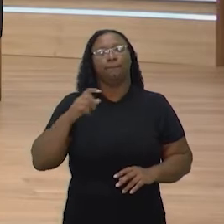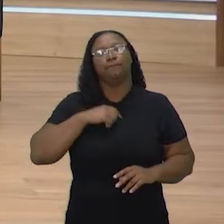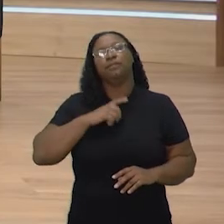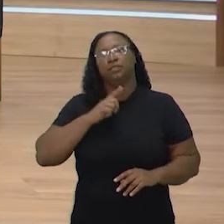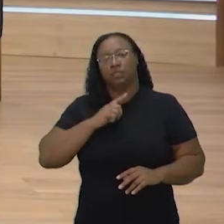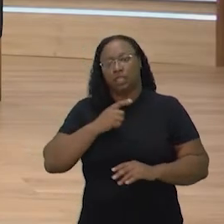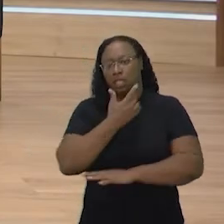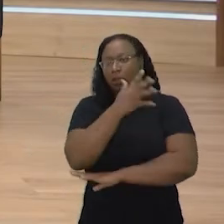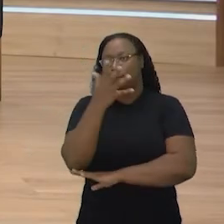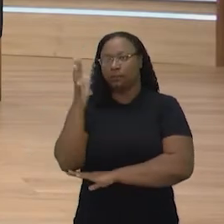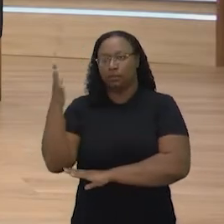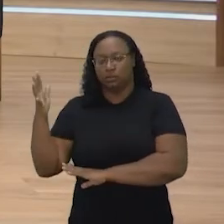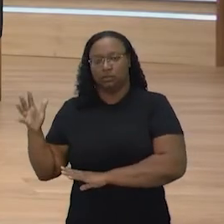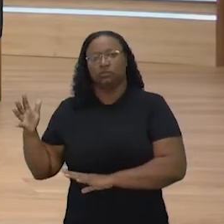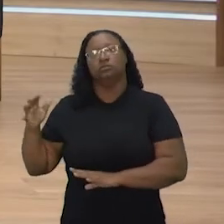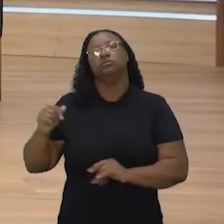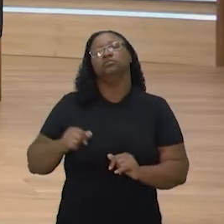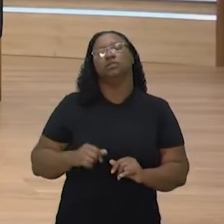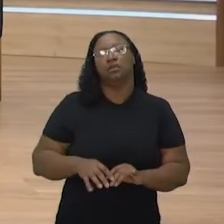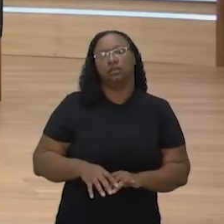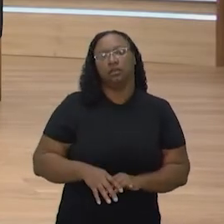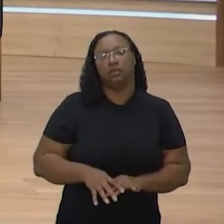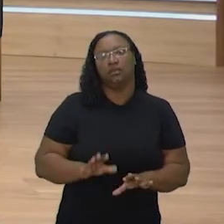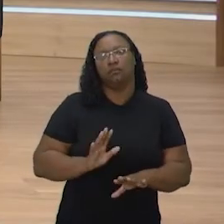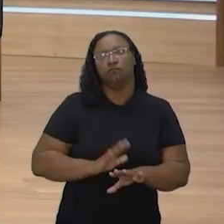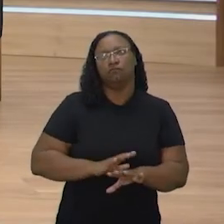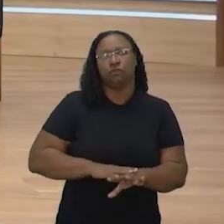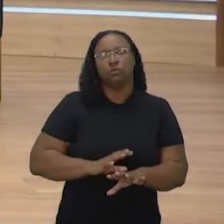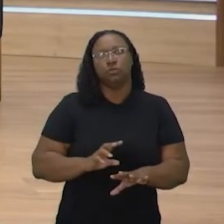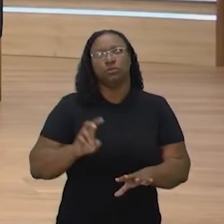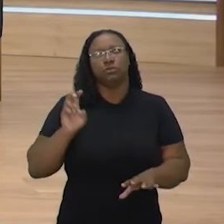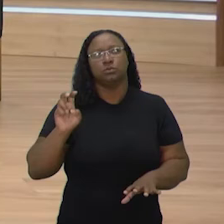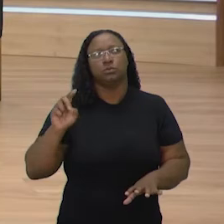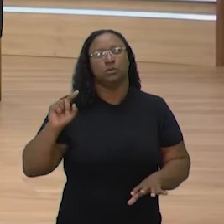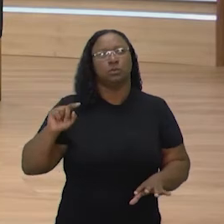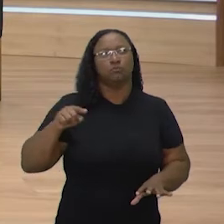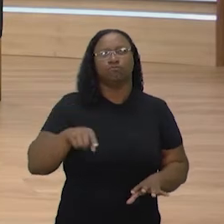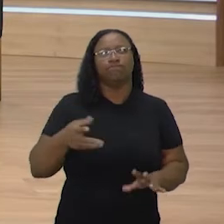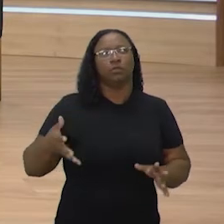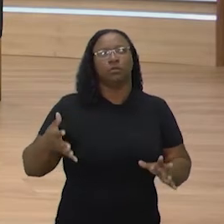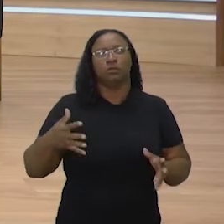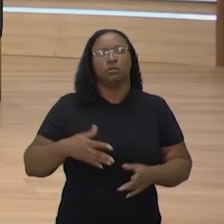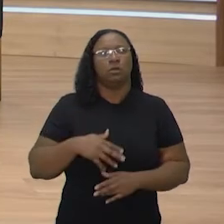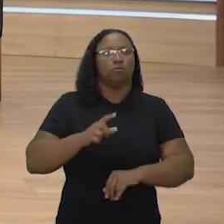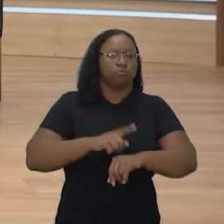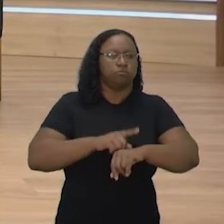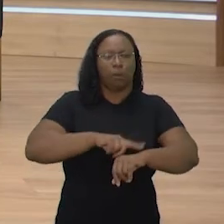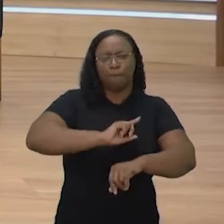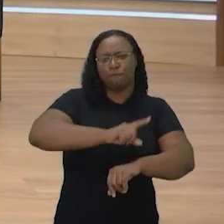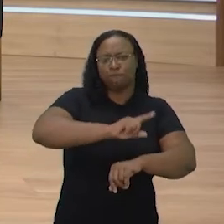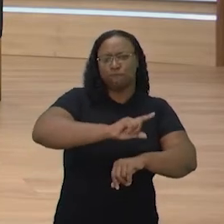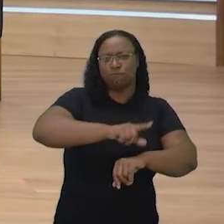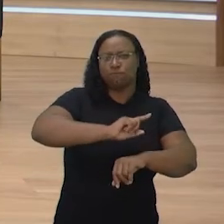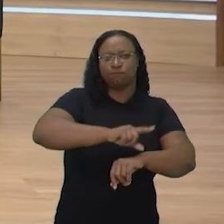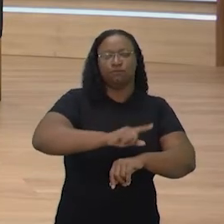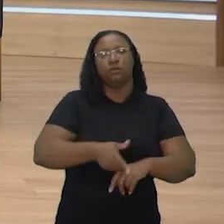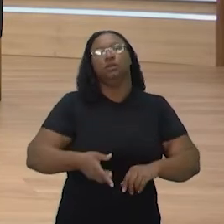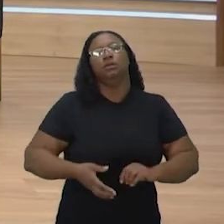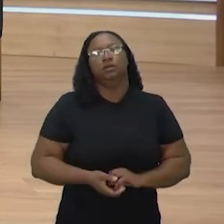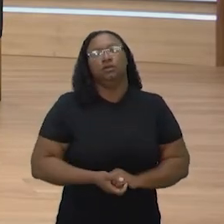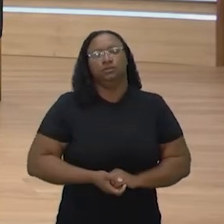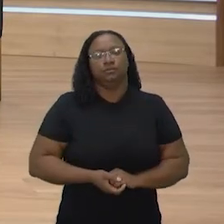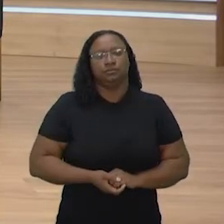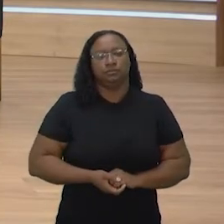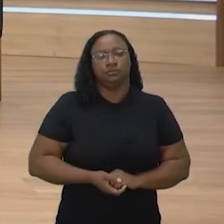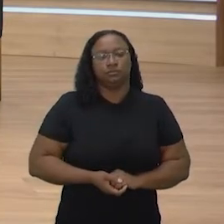de pirólise rápida aí que ela faz, se não me engano, 5 toneladas hora. E ela já está substituindo, porque